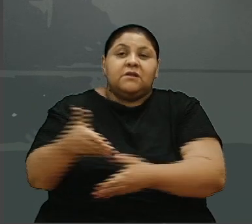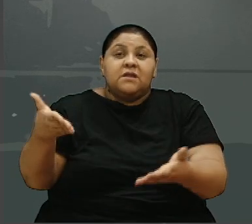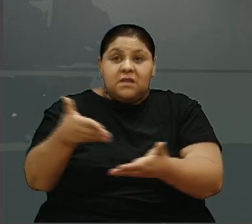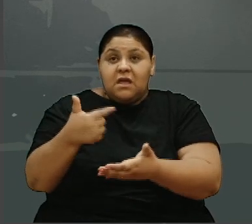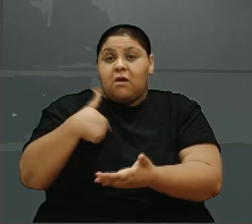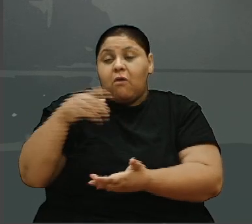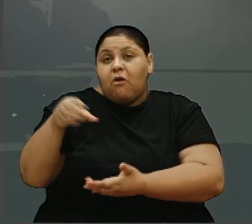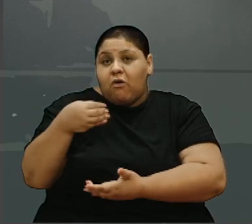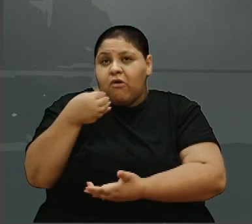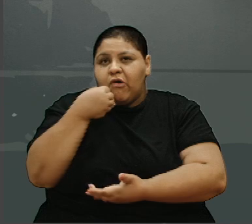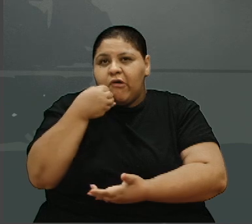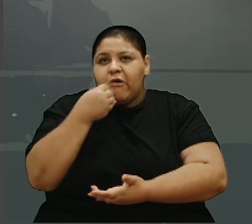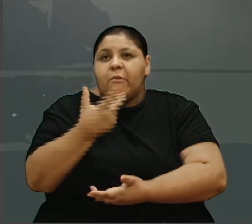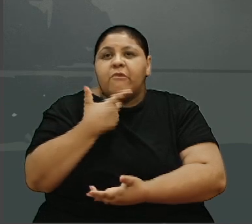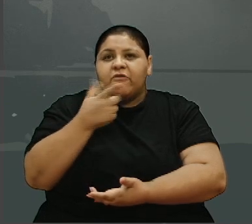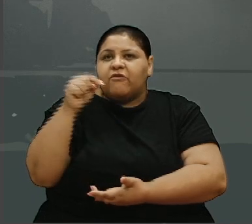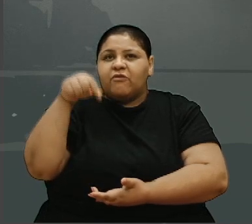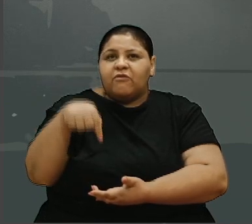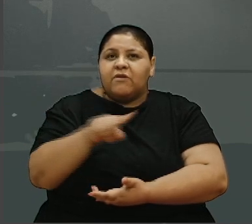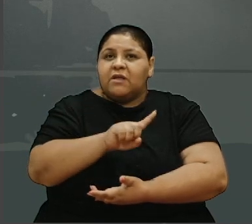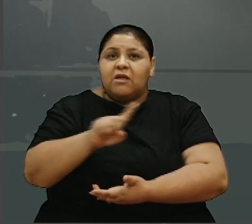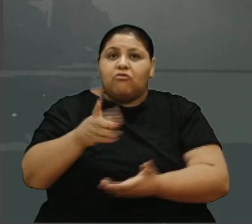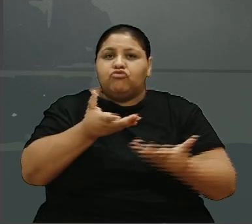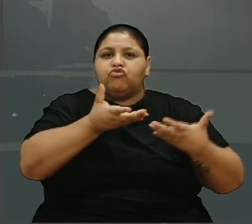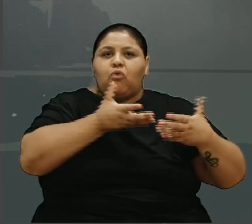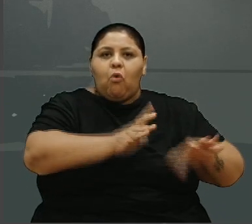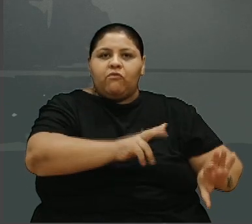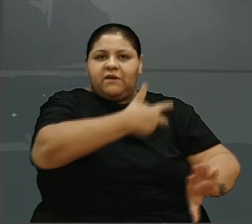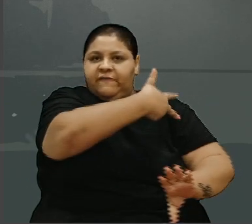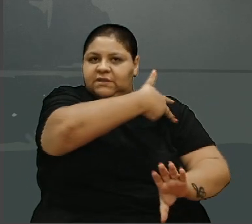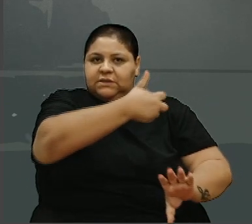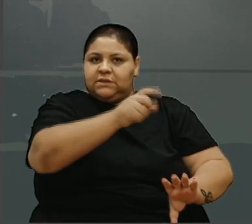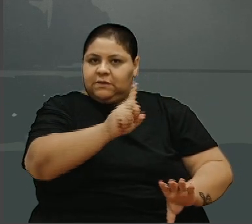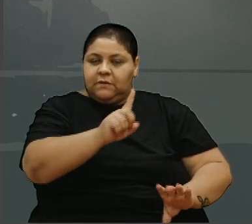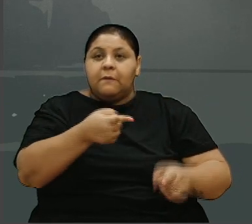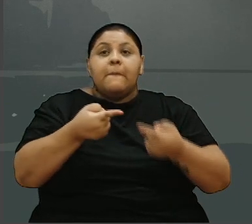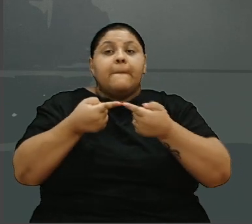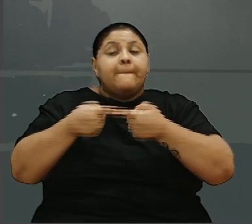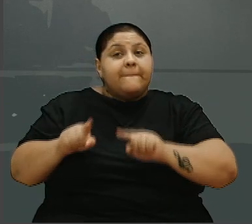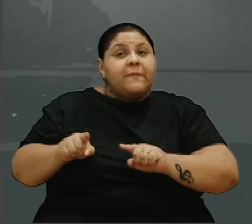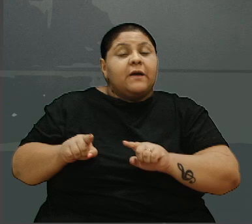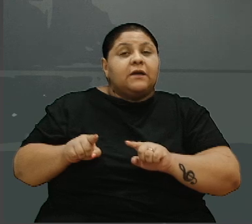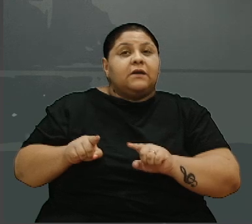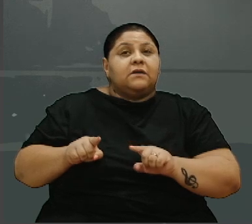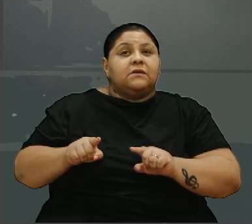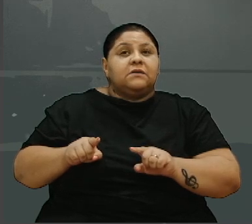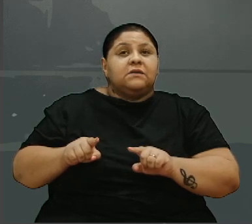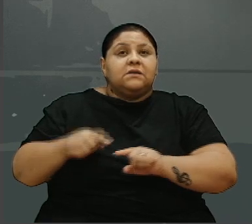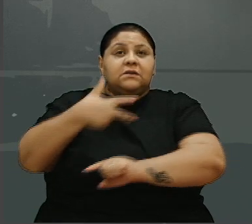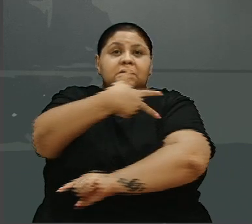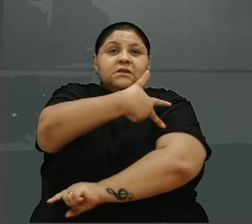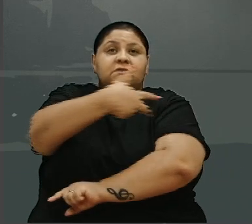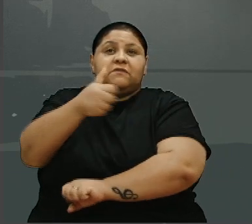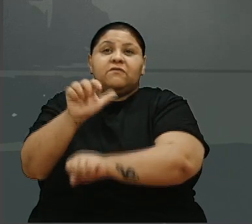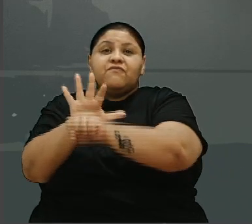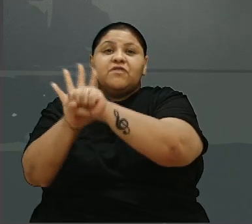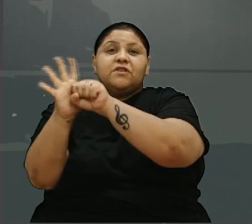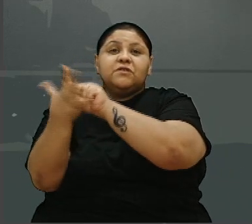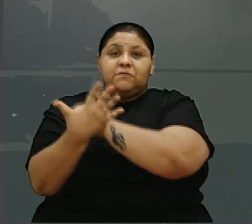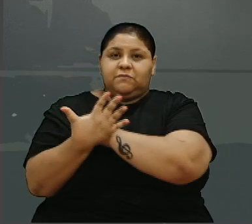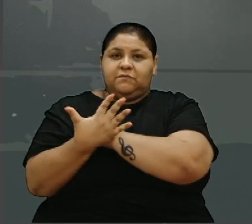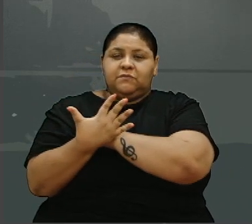aproveito para registrar aqui que eu não sou contra a vacinação, mas em específico a vacina do